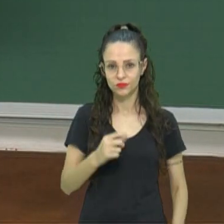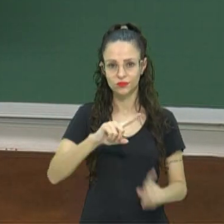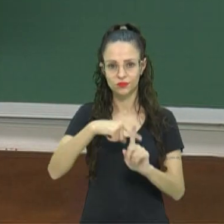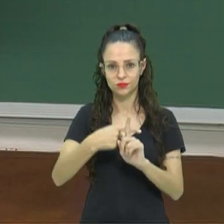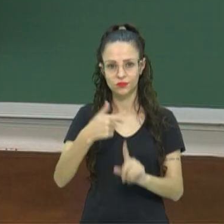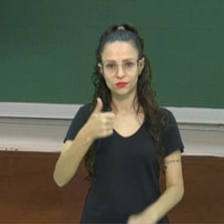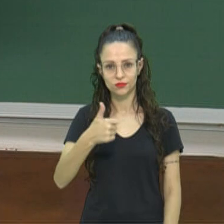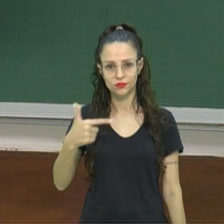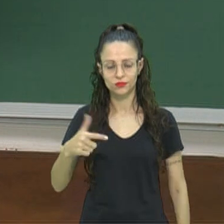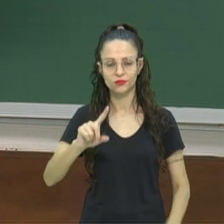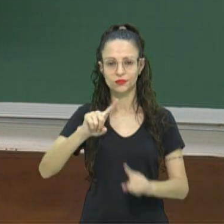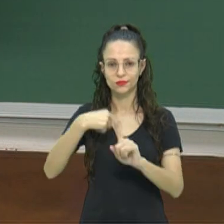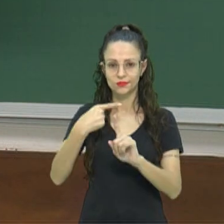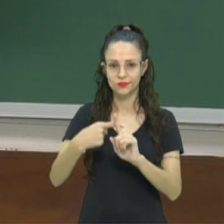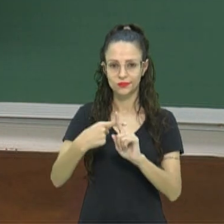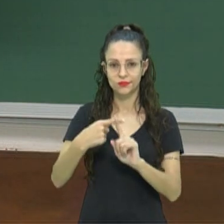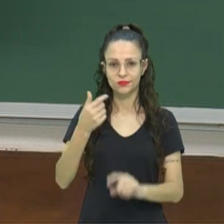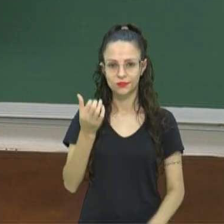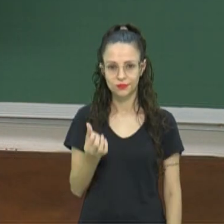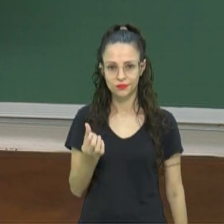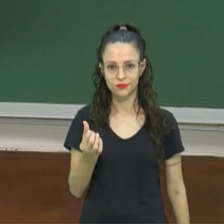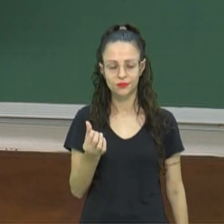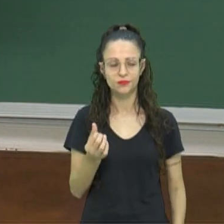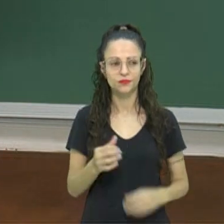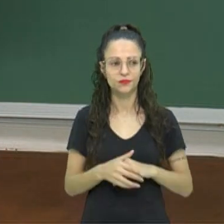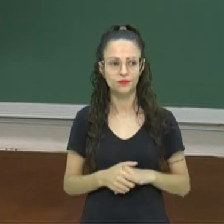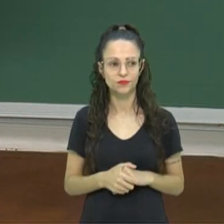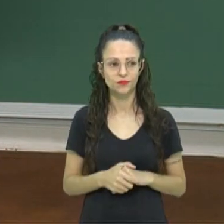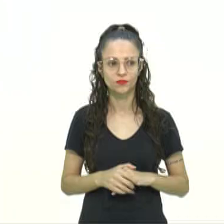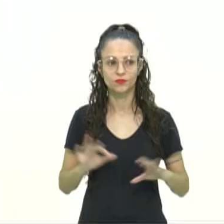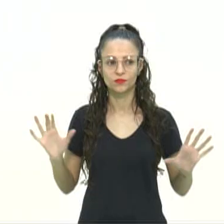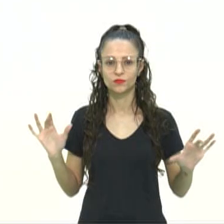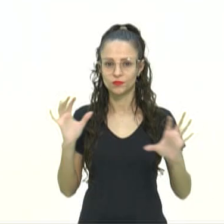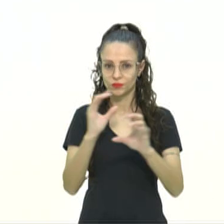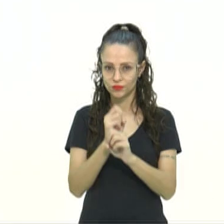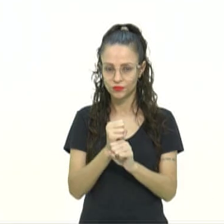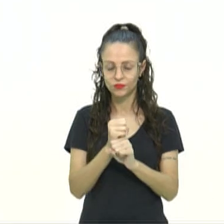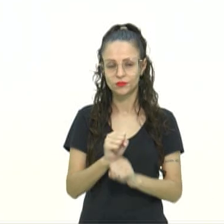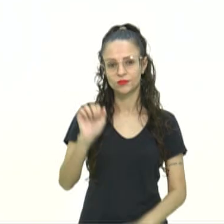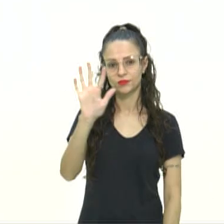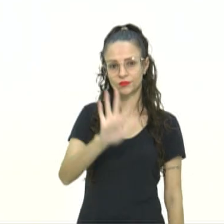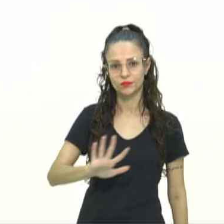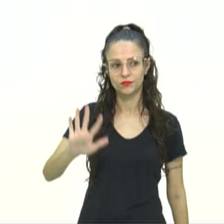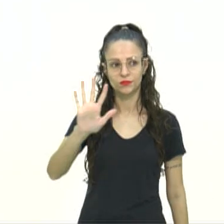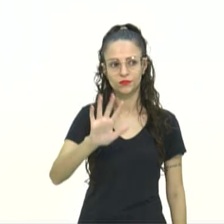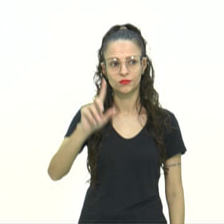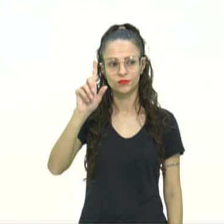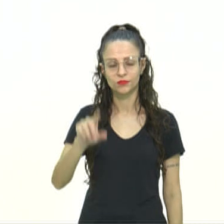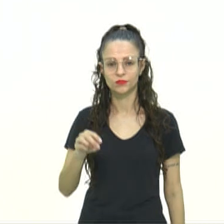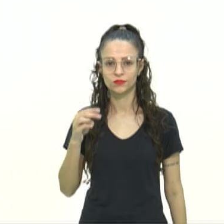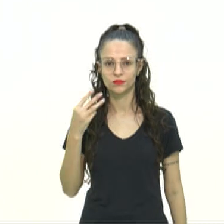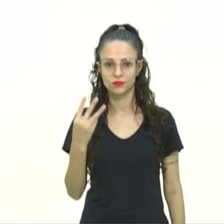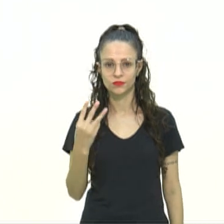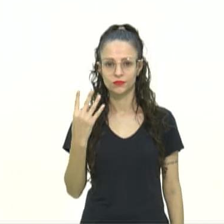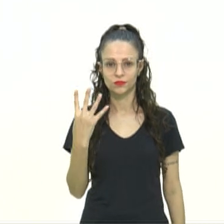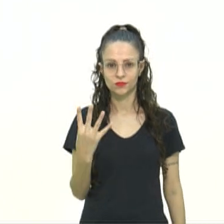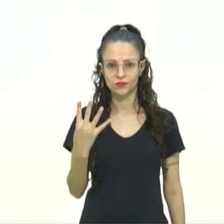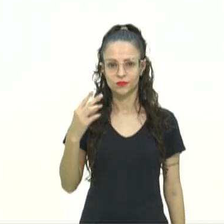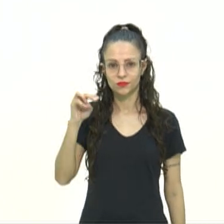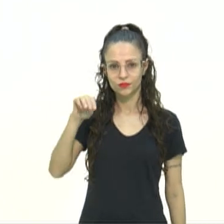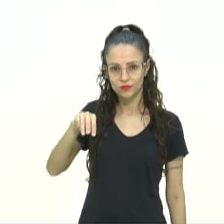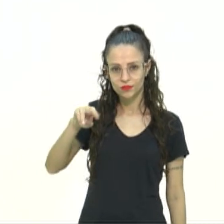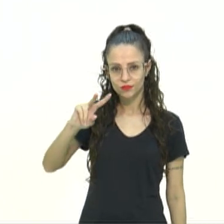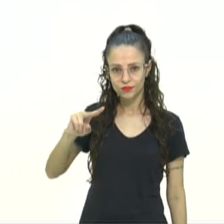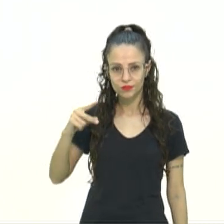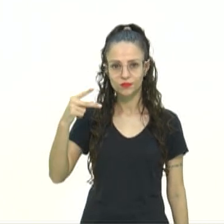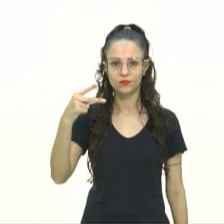mais 12 mais o 6, que é o triângulo. Então, somando, a área total desse escritório é 34